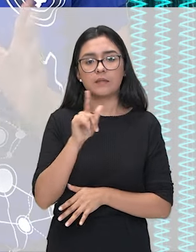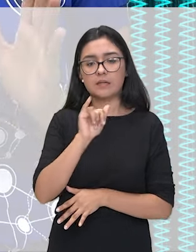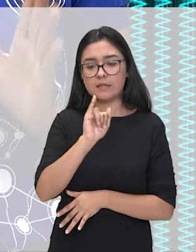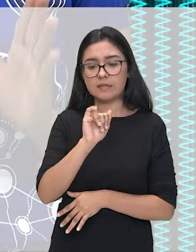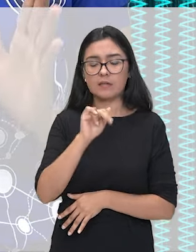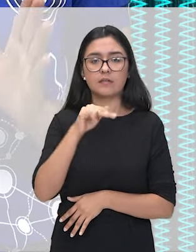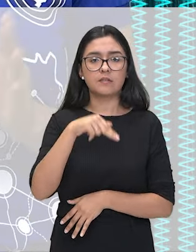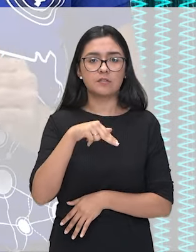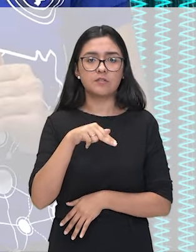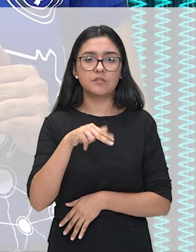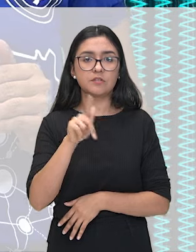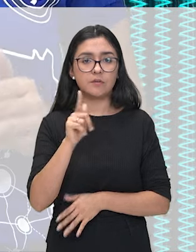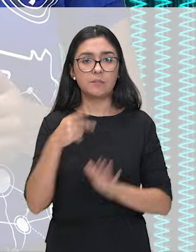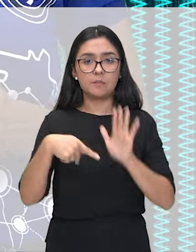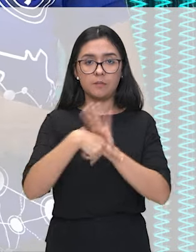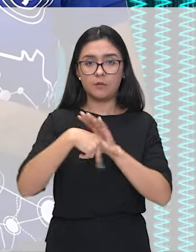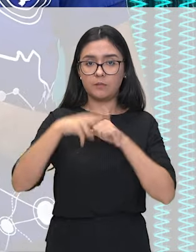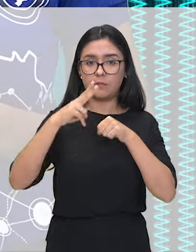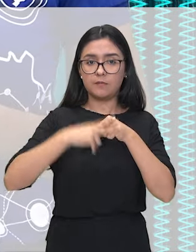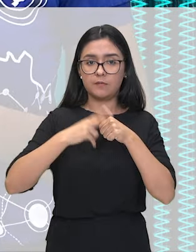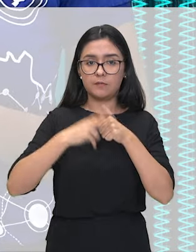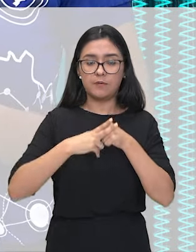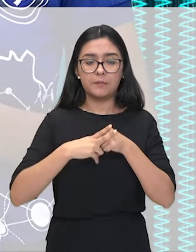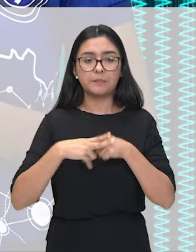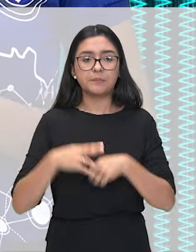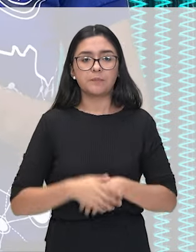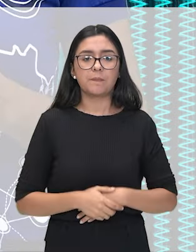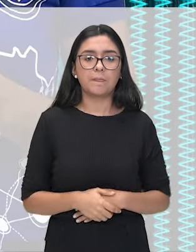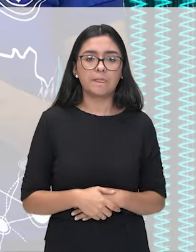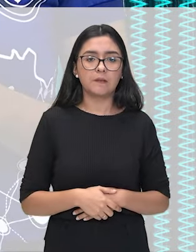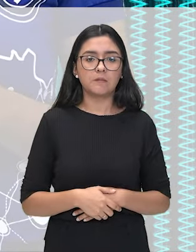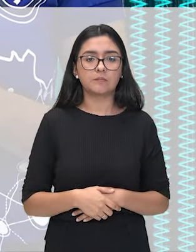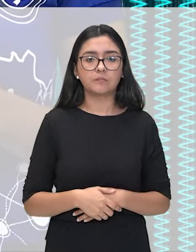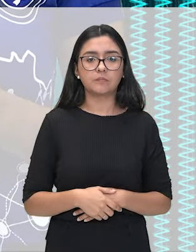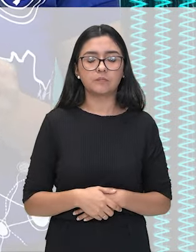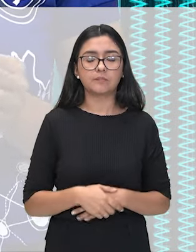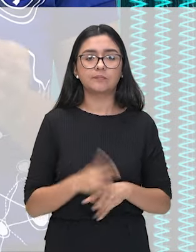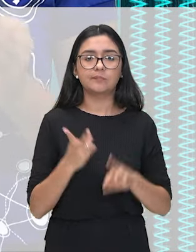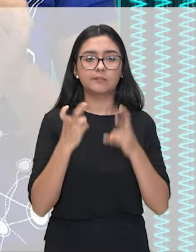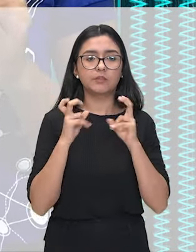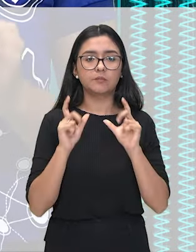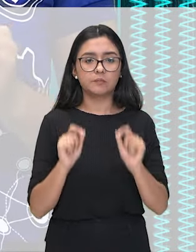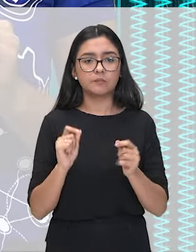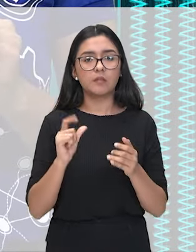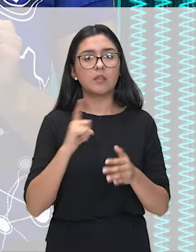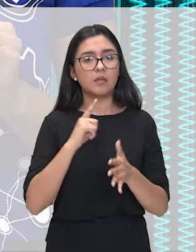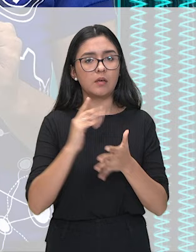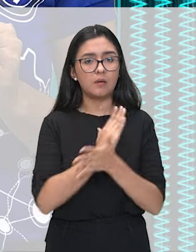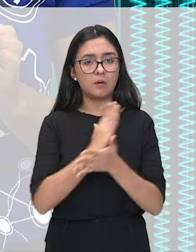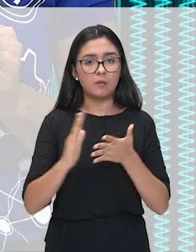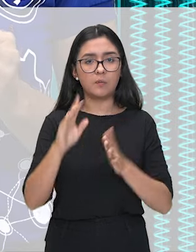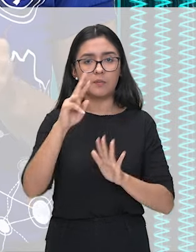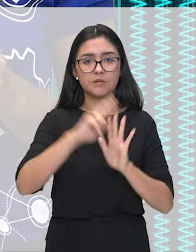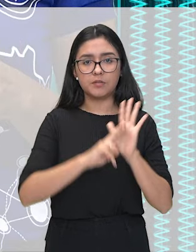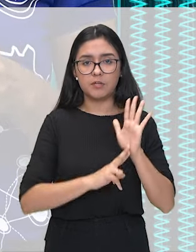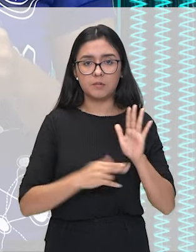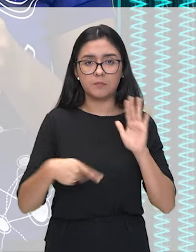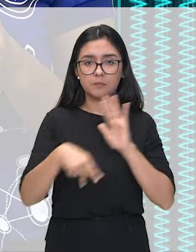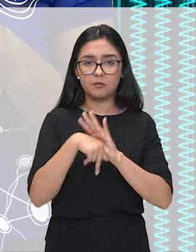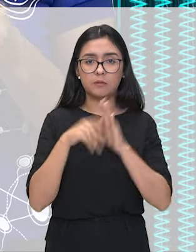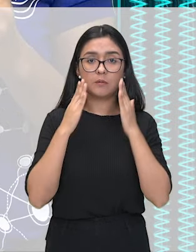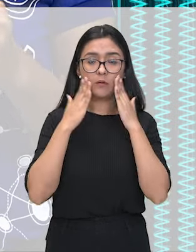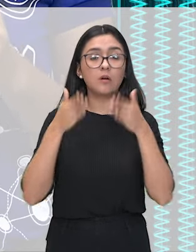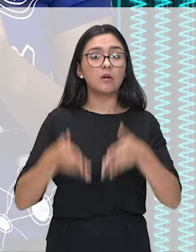aqui nos verbos acompanhe Então olha só tem alguma regras específicas